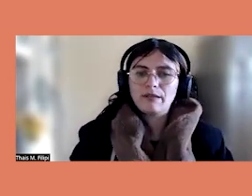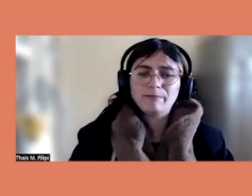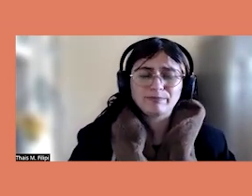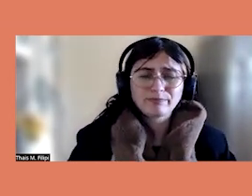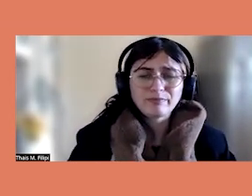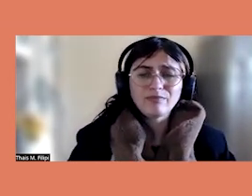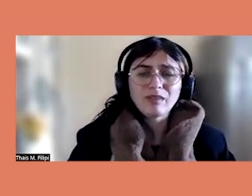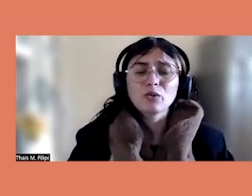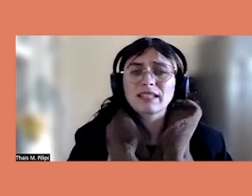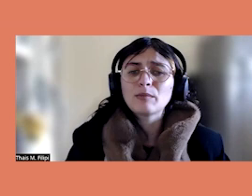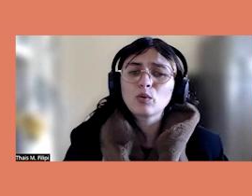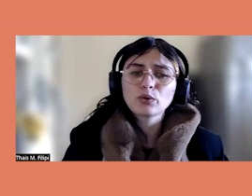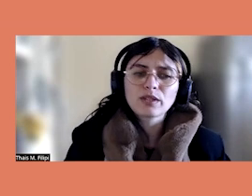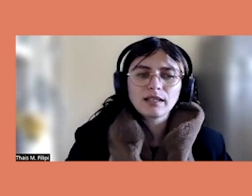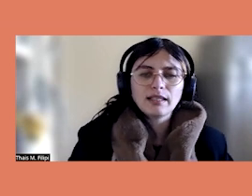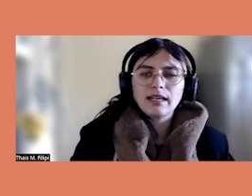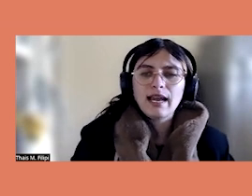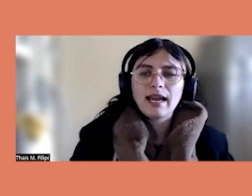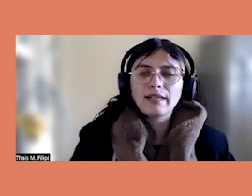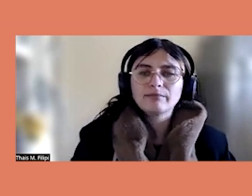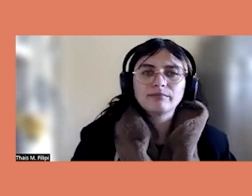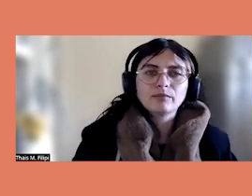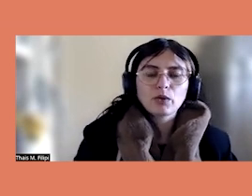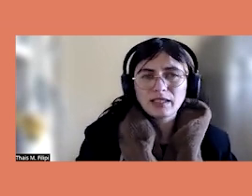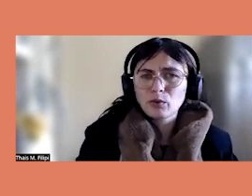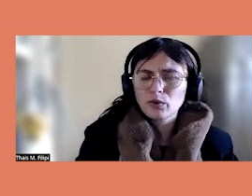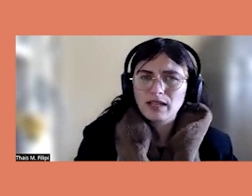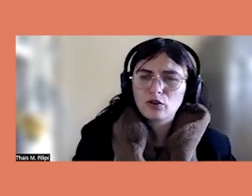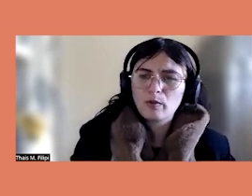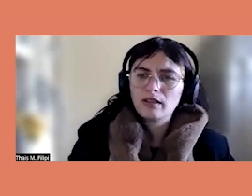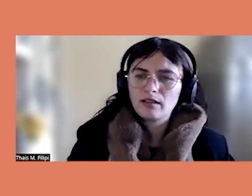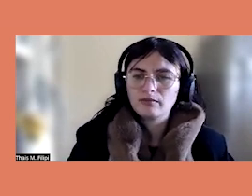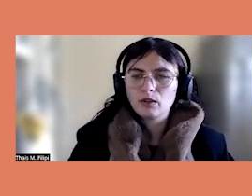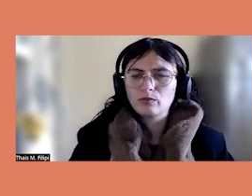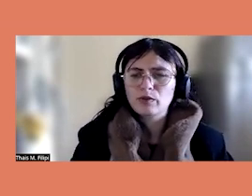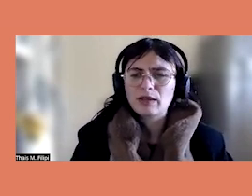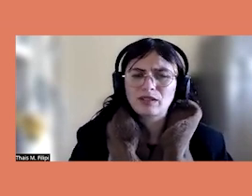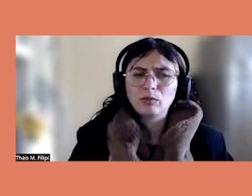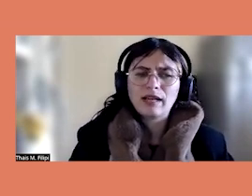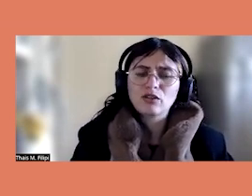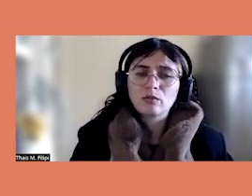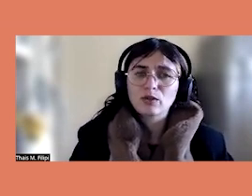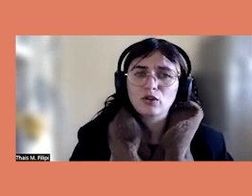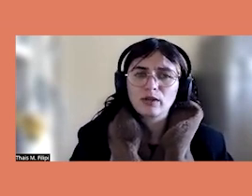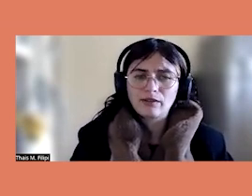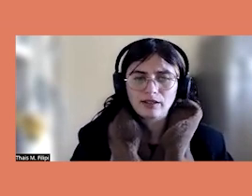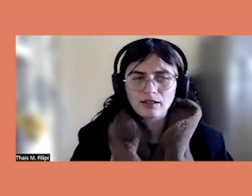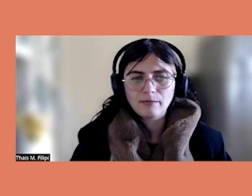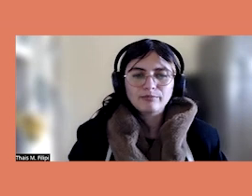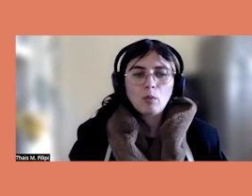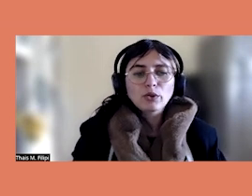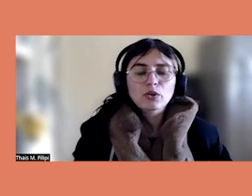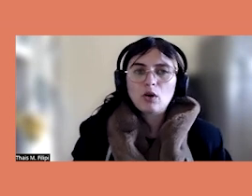polígonos e é, os atributos dessa geometria. Então, os dados tabulares de informações